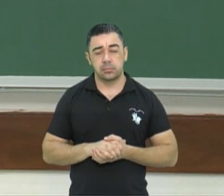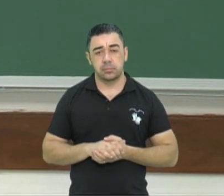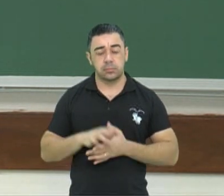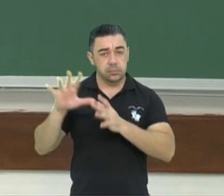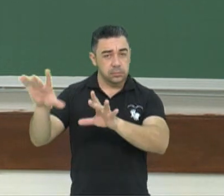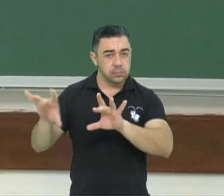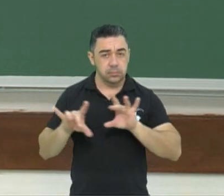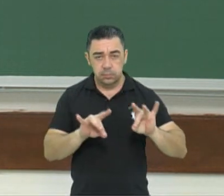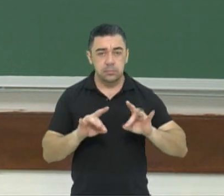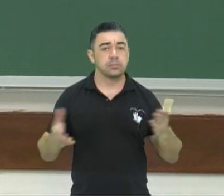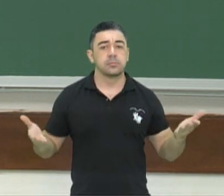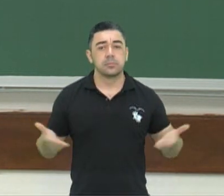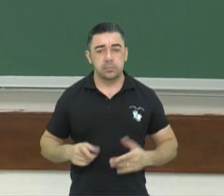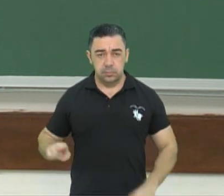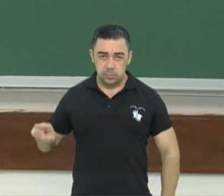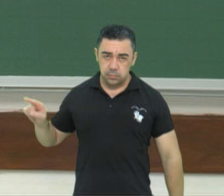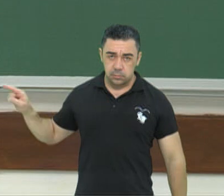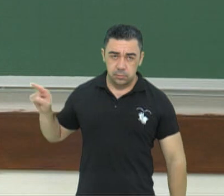Peguei essa